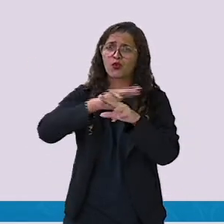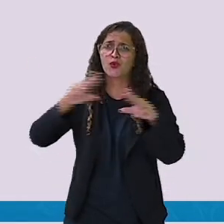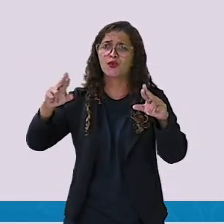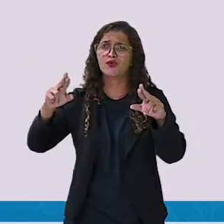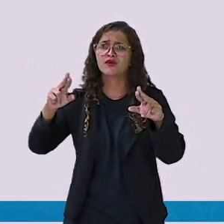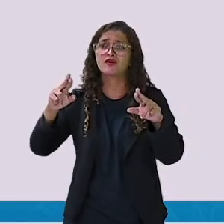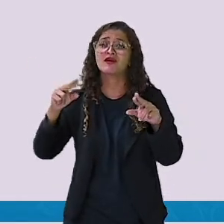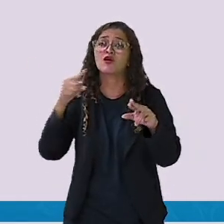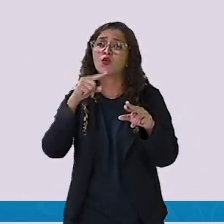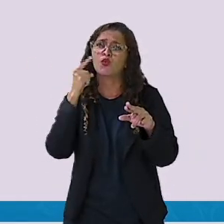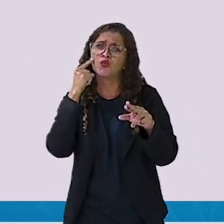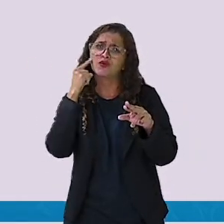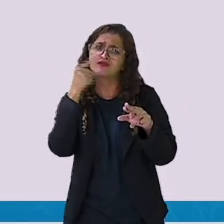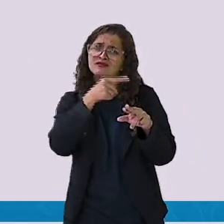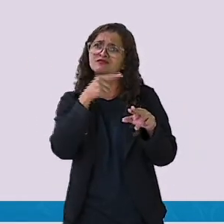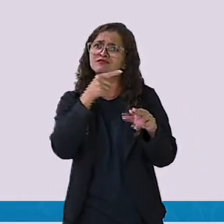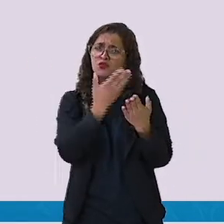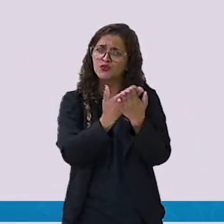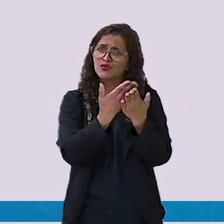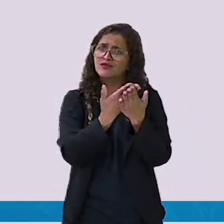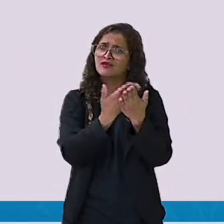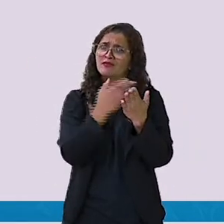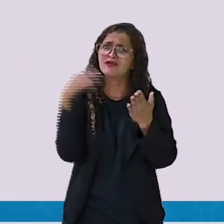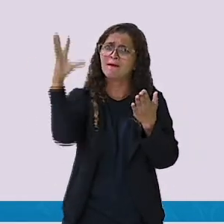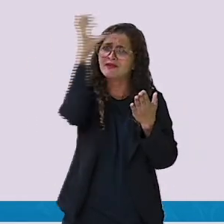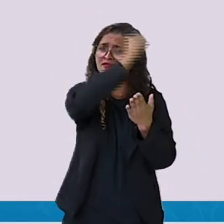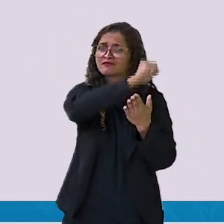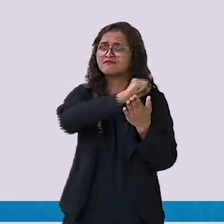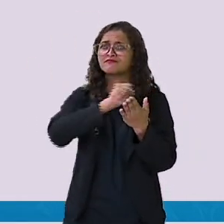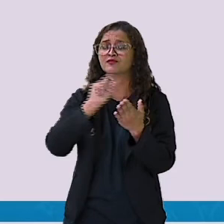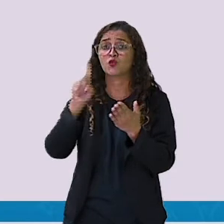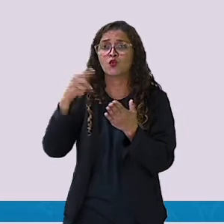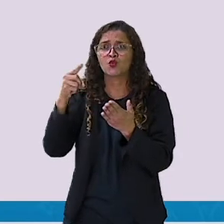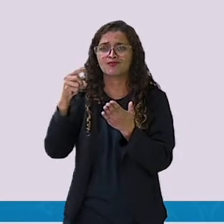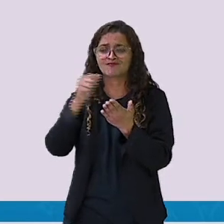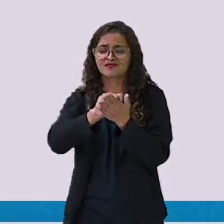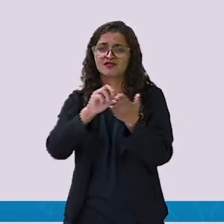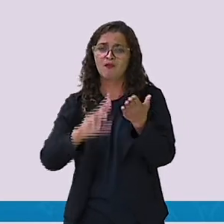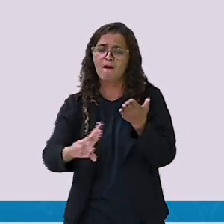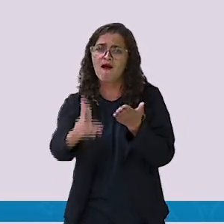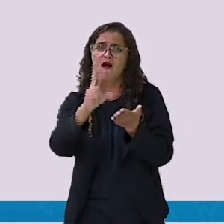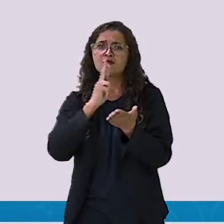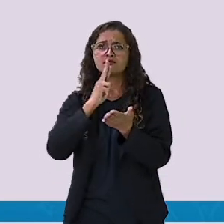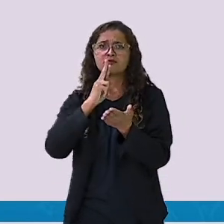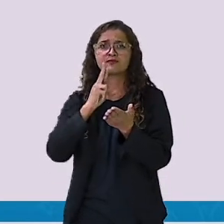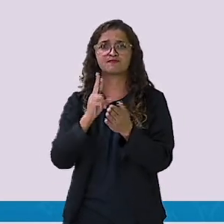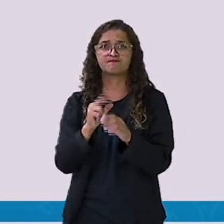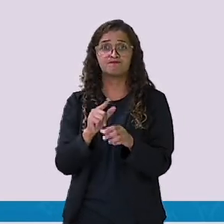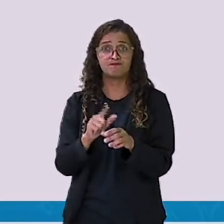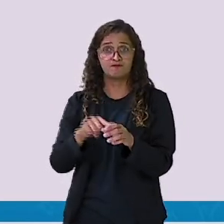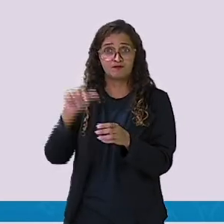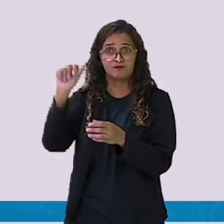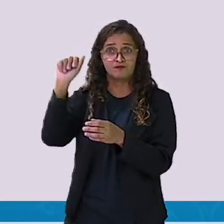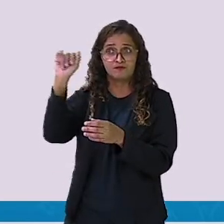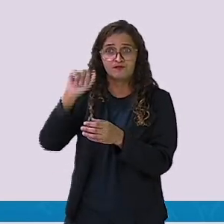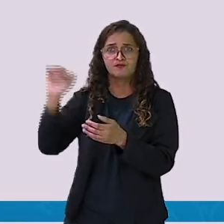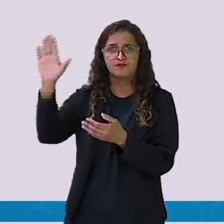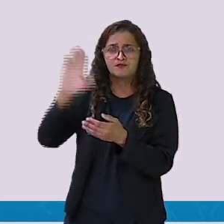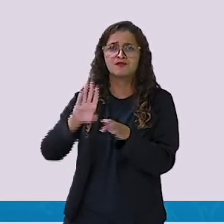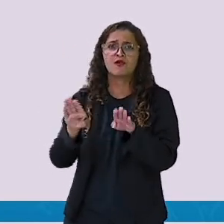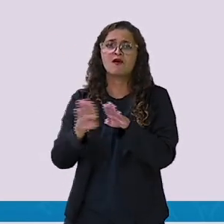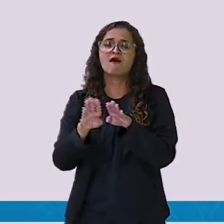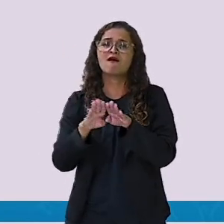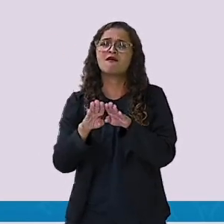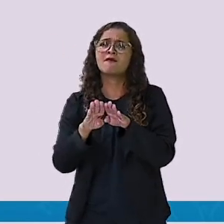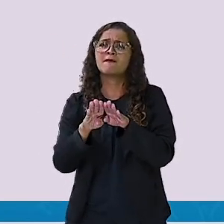base nesse estudo, responder essas questões. Então, temos duas figuras, A e B.